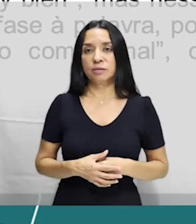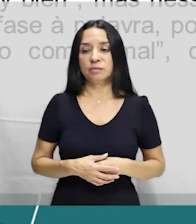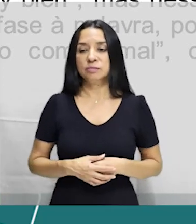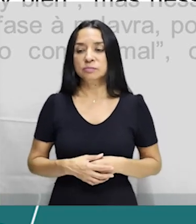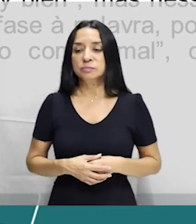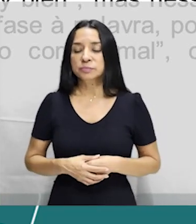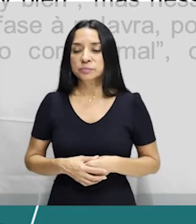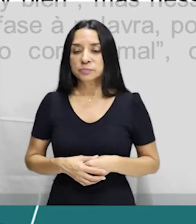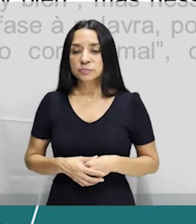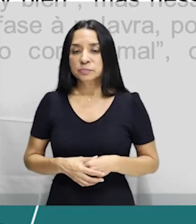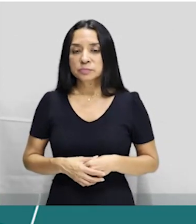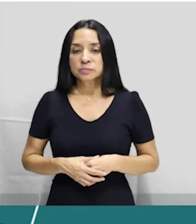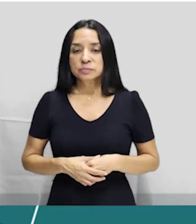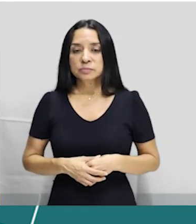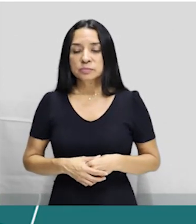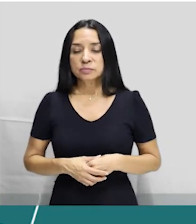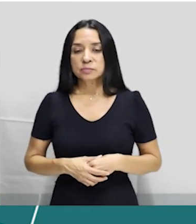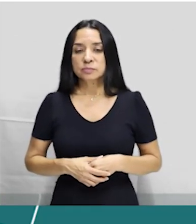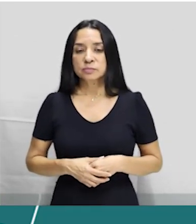muito bem.